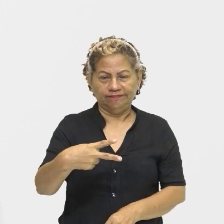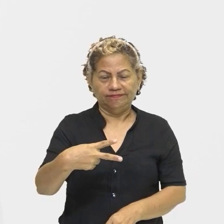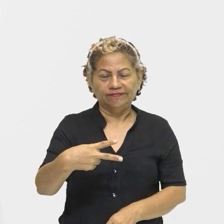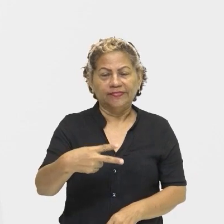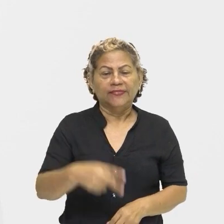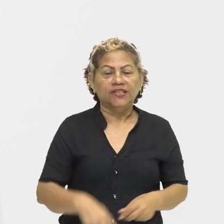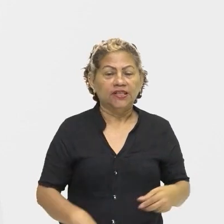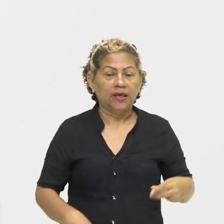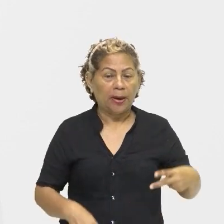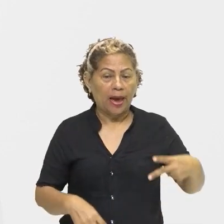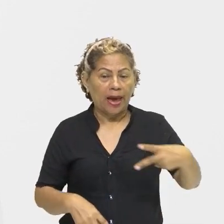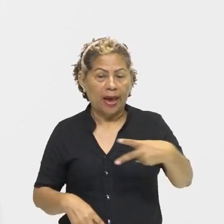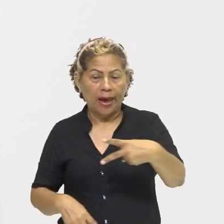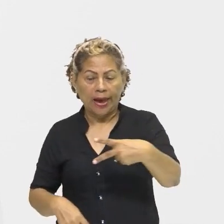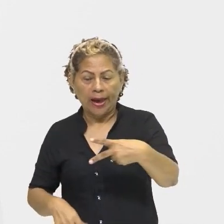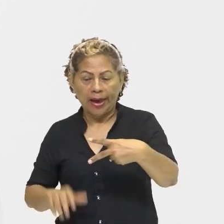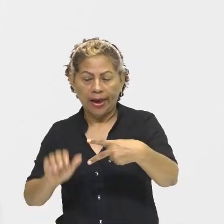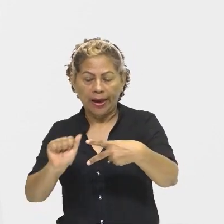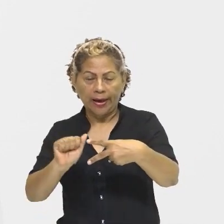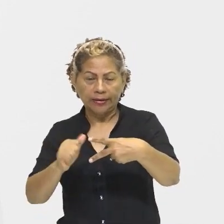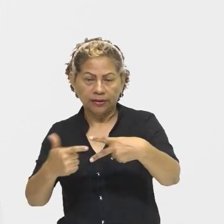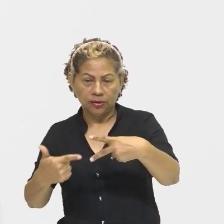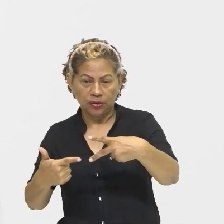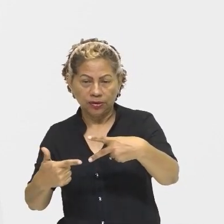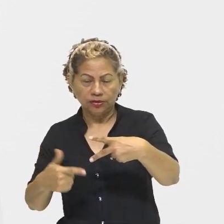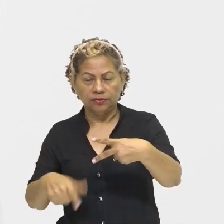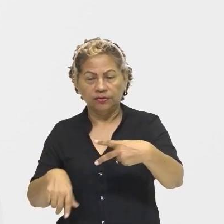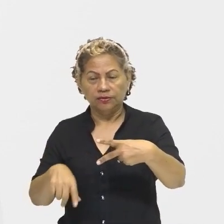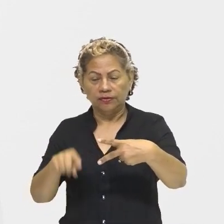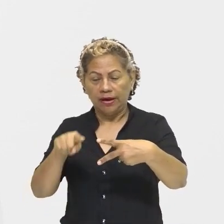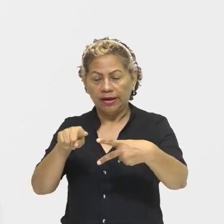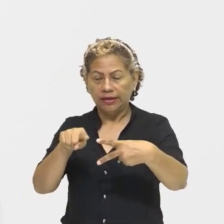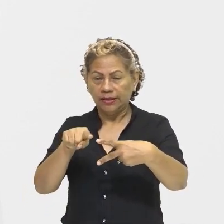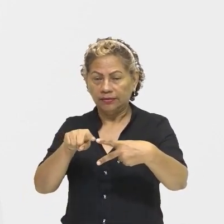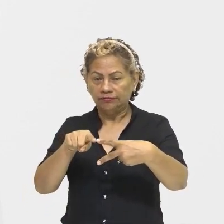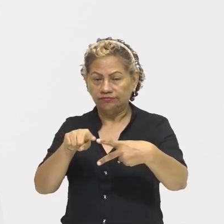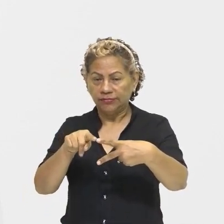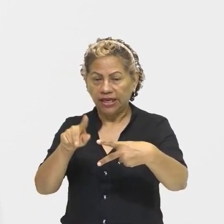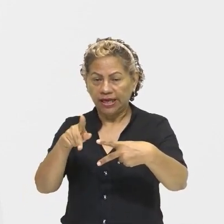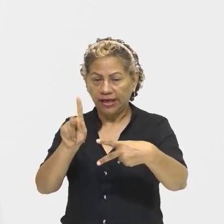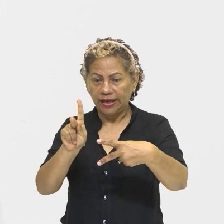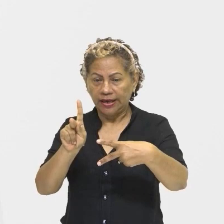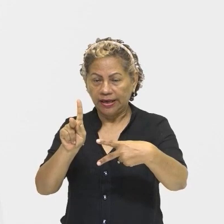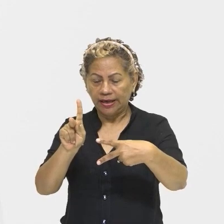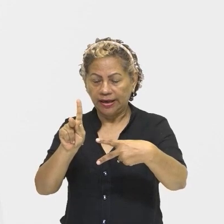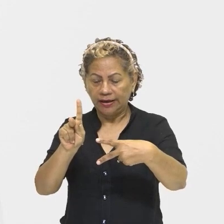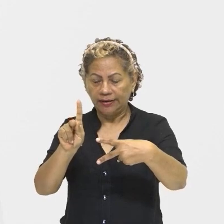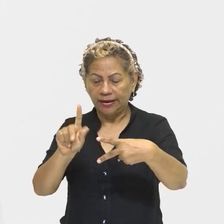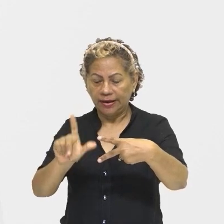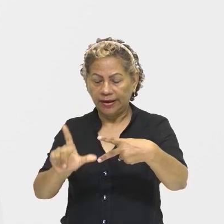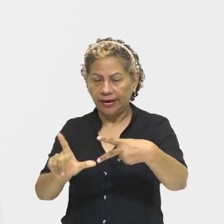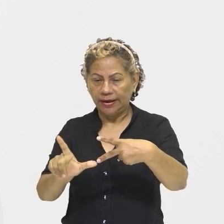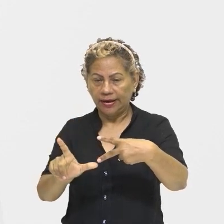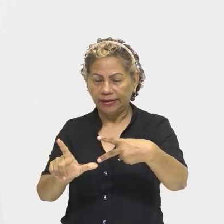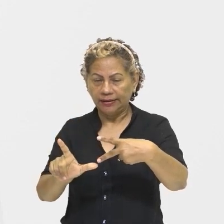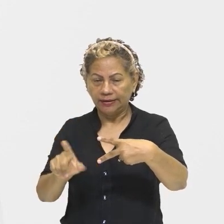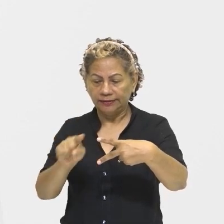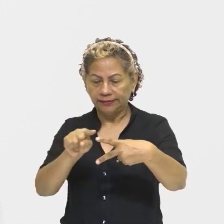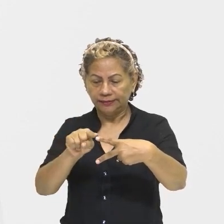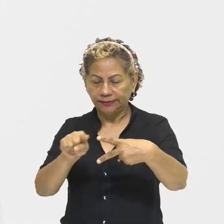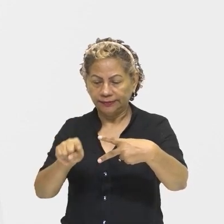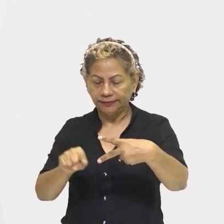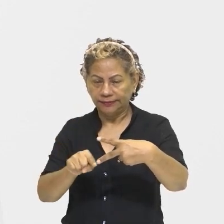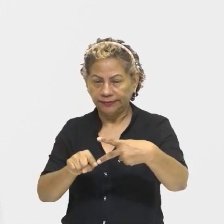A2, já que aqui, na área A2, ele se desloca da posição L até a posição